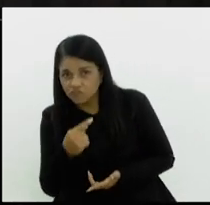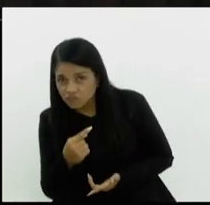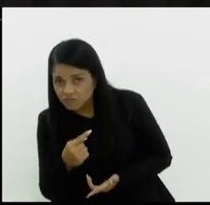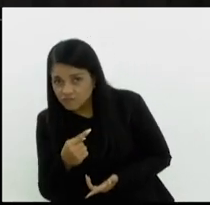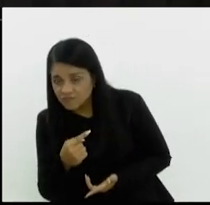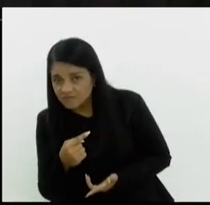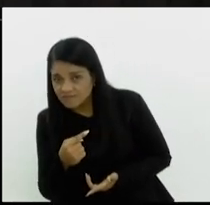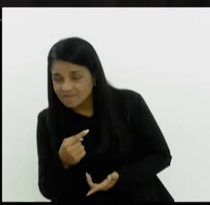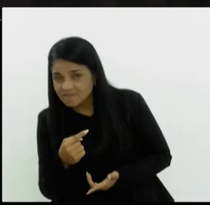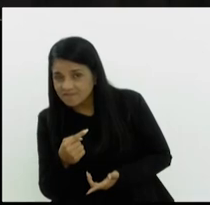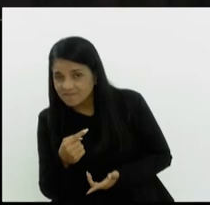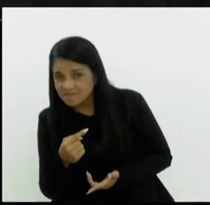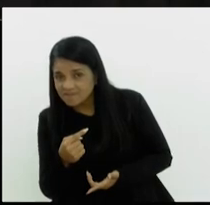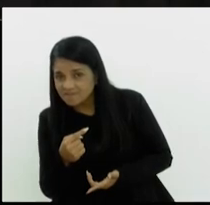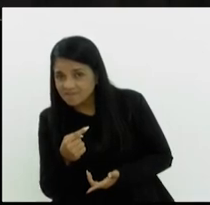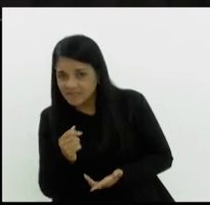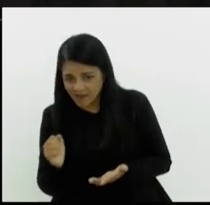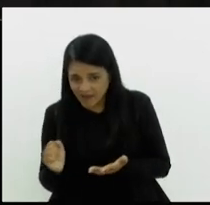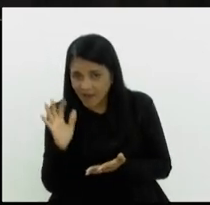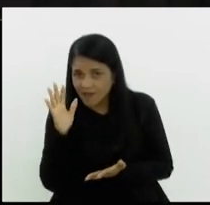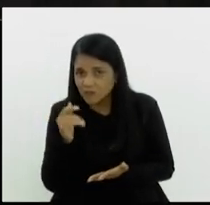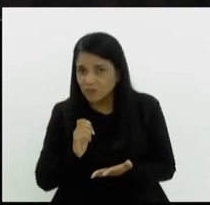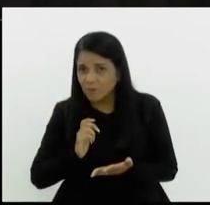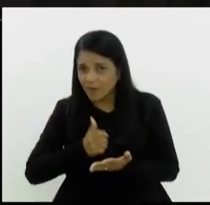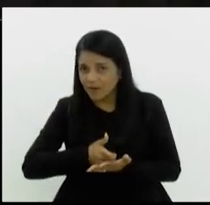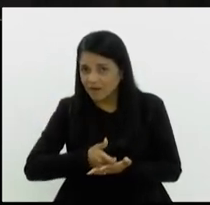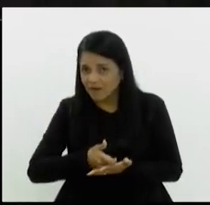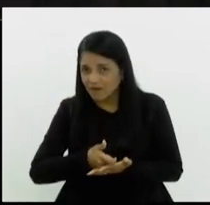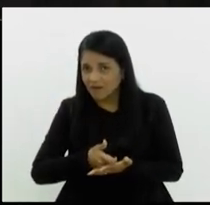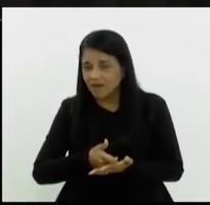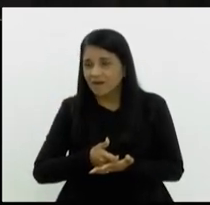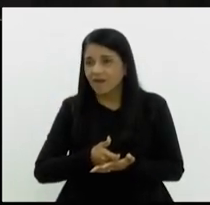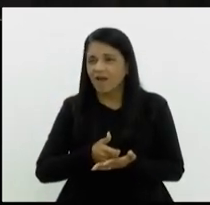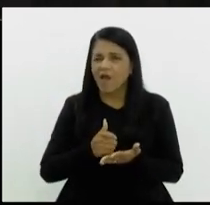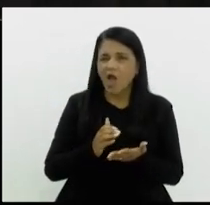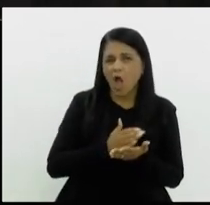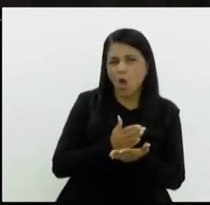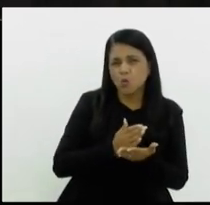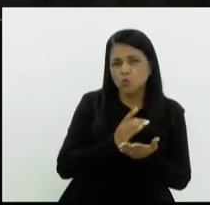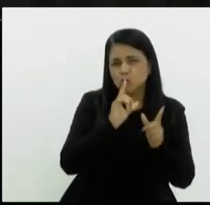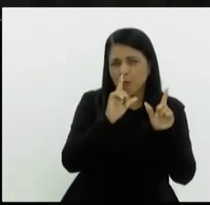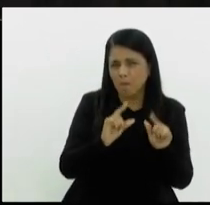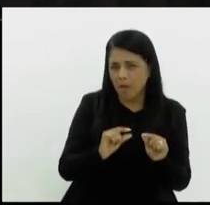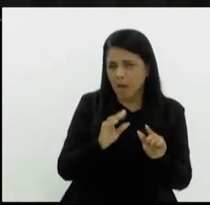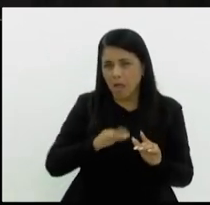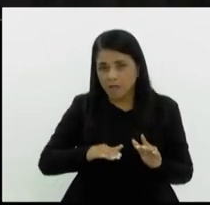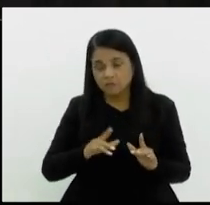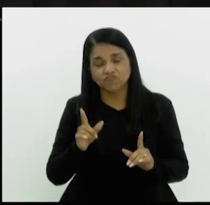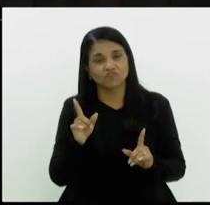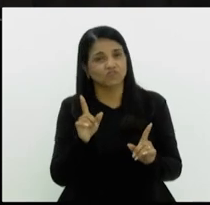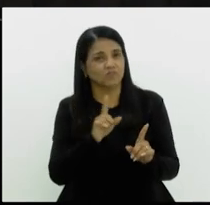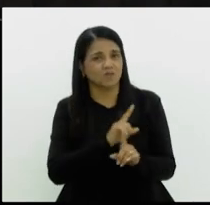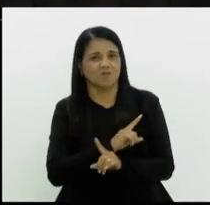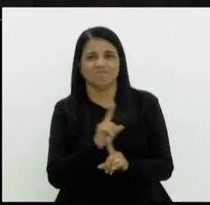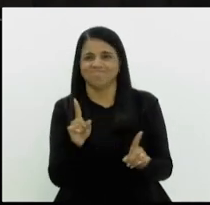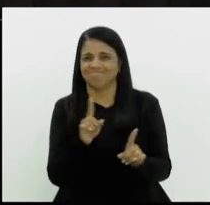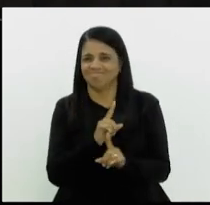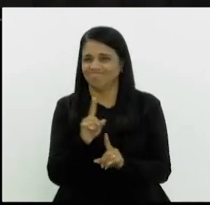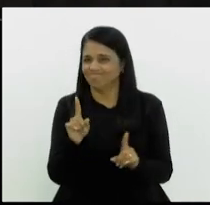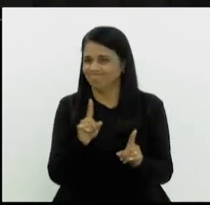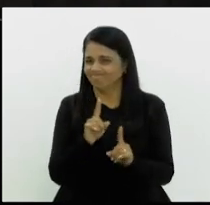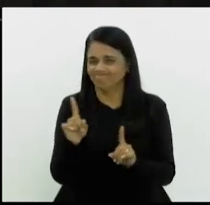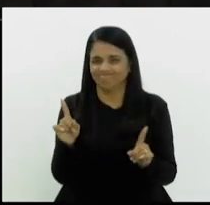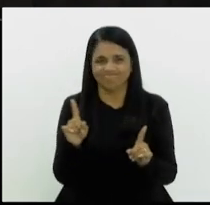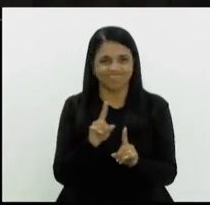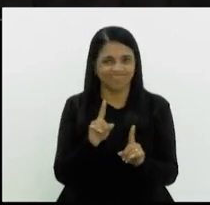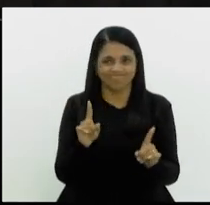estão mais caros? Não, não estão. Alguns estão mais baixos, outros estão mais altos. Não!